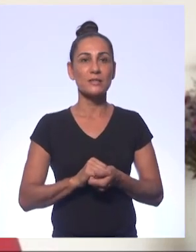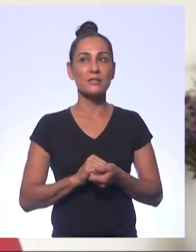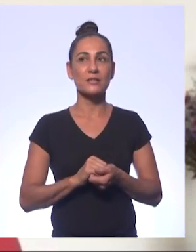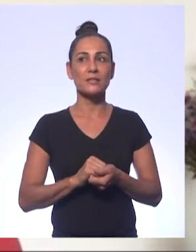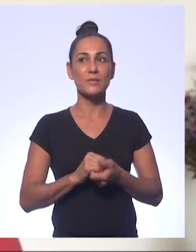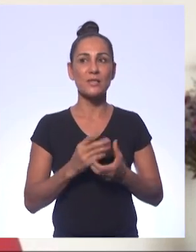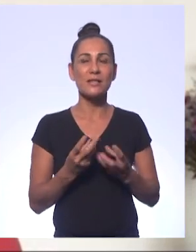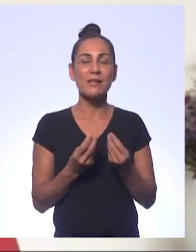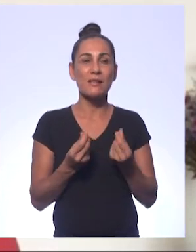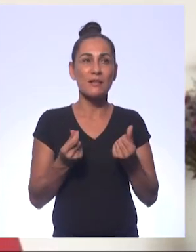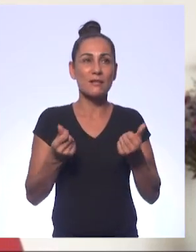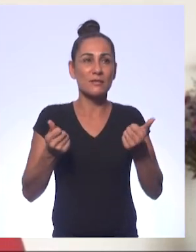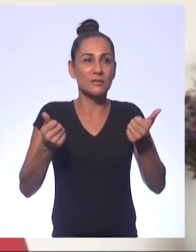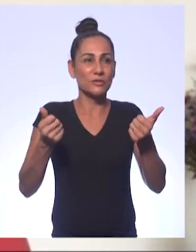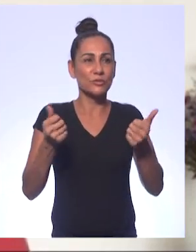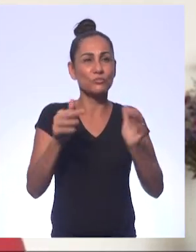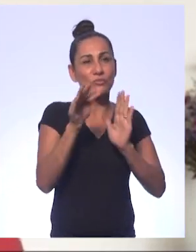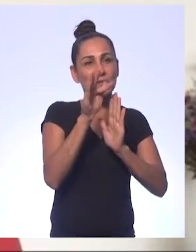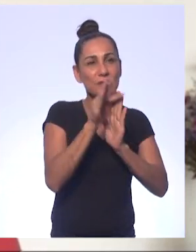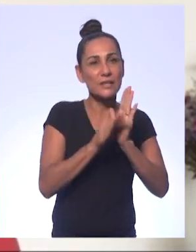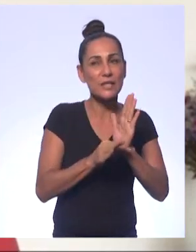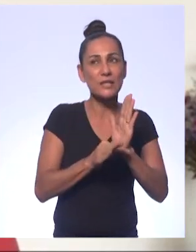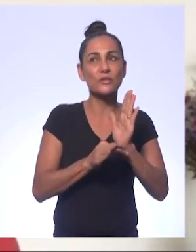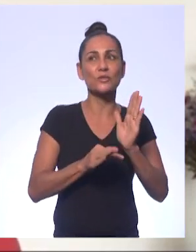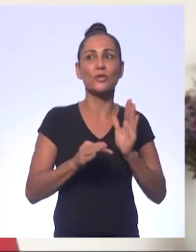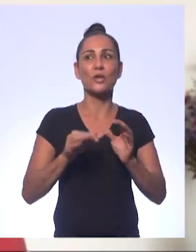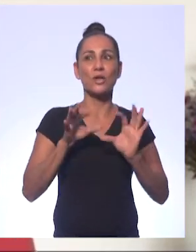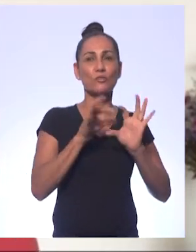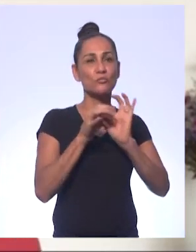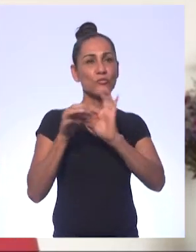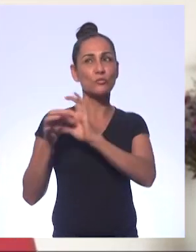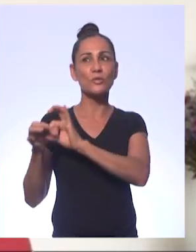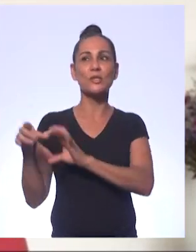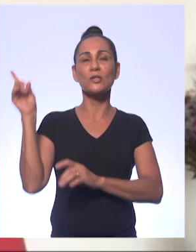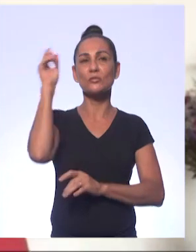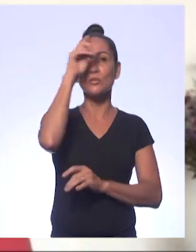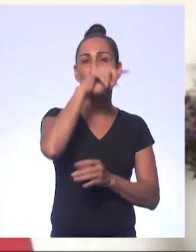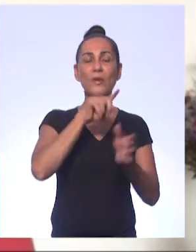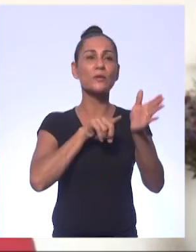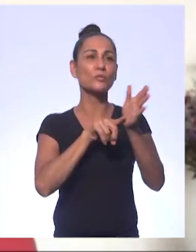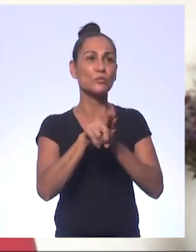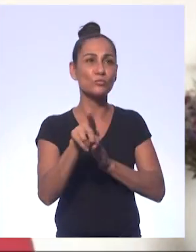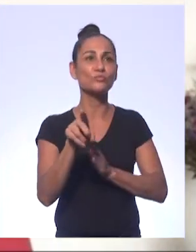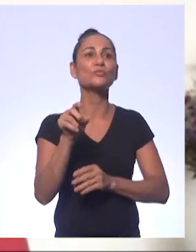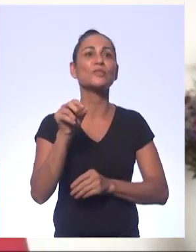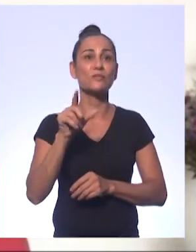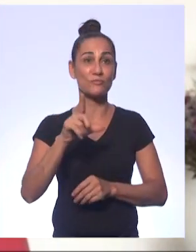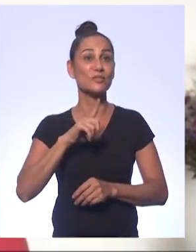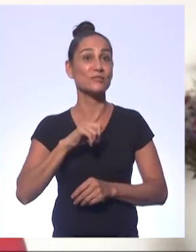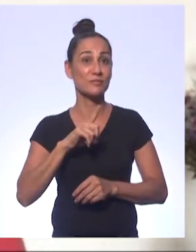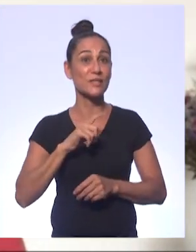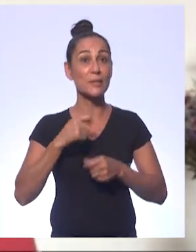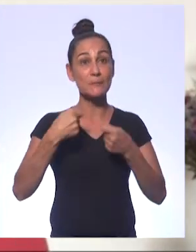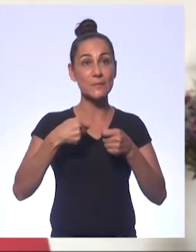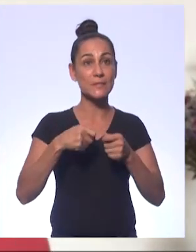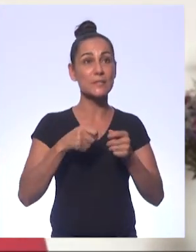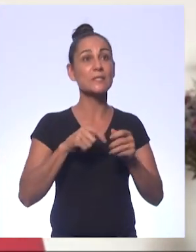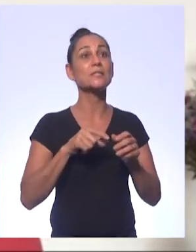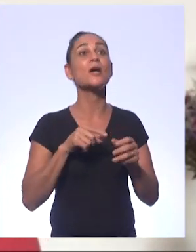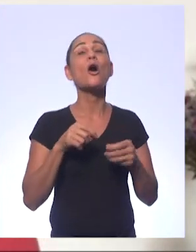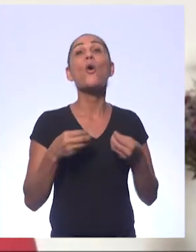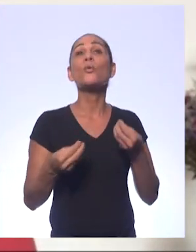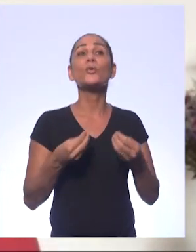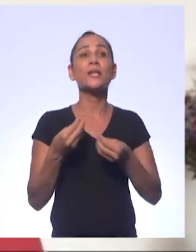sensibilidade com o texto, com a complexidade do texto, com a pergunta que você tem que fazer e o